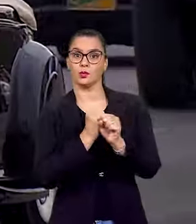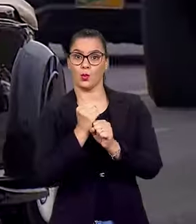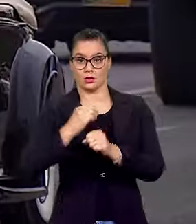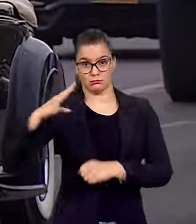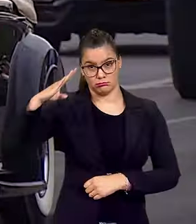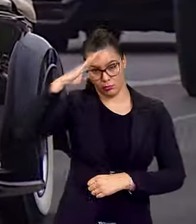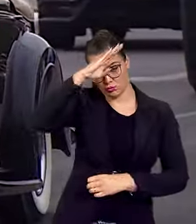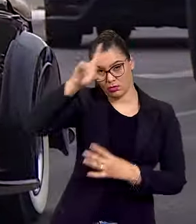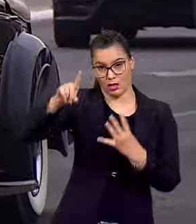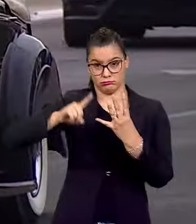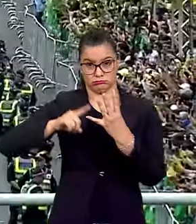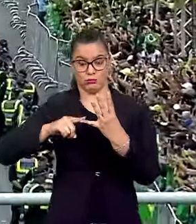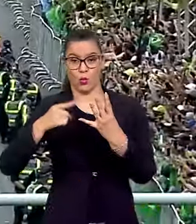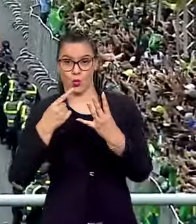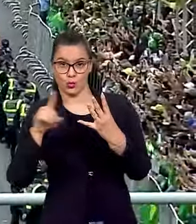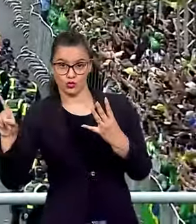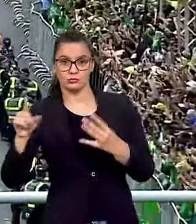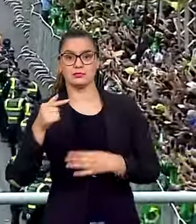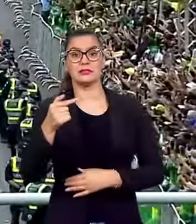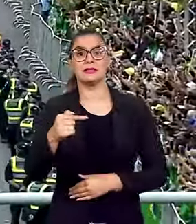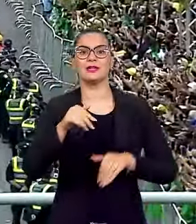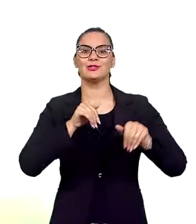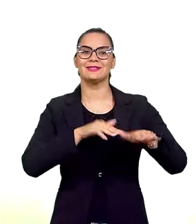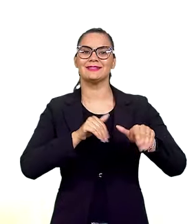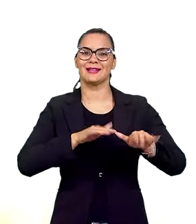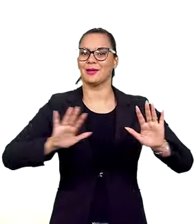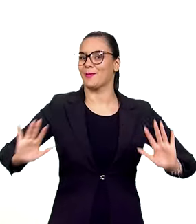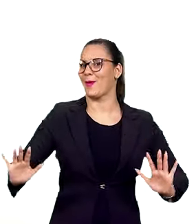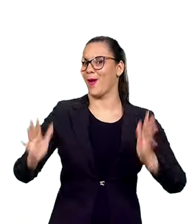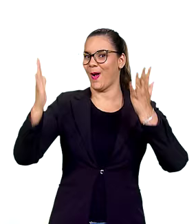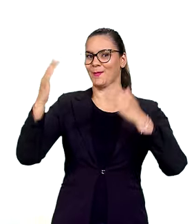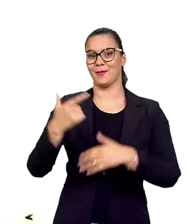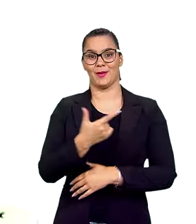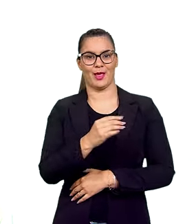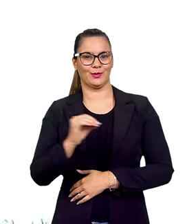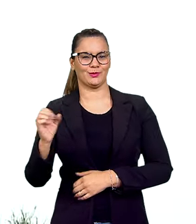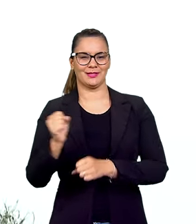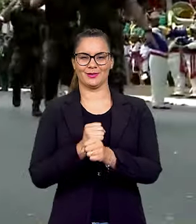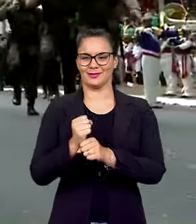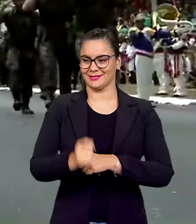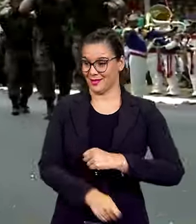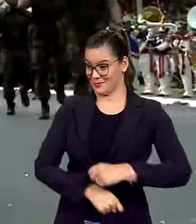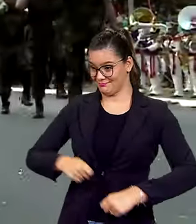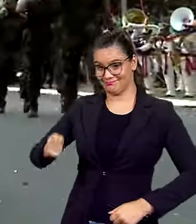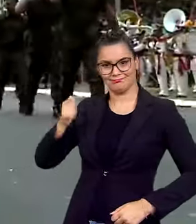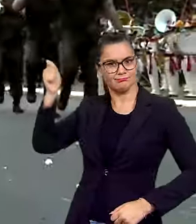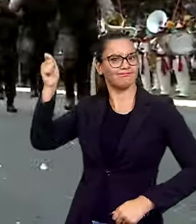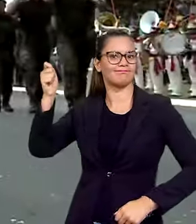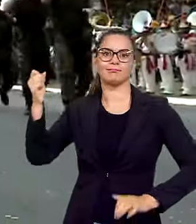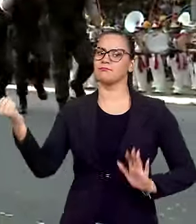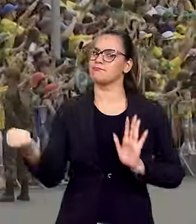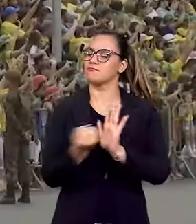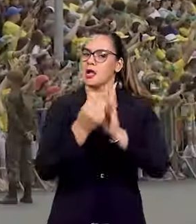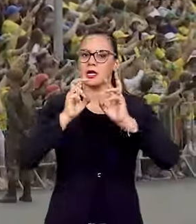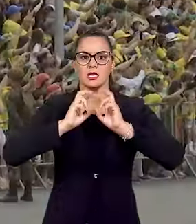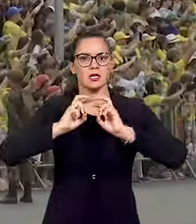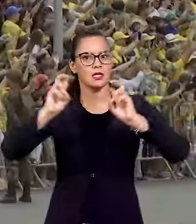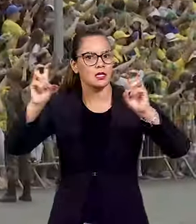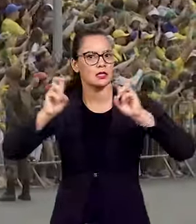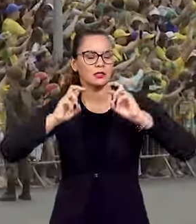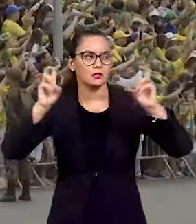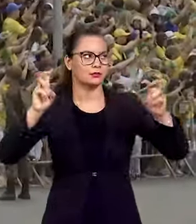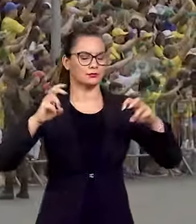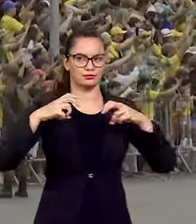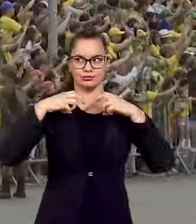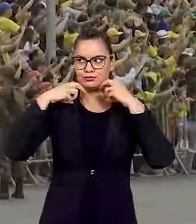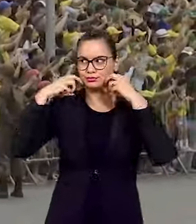de Bolsonaro no poder. Um 7 de setembro, que devia comemorar os 200 anos de nossa independência, ficaria marcado por